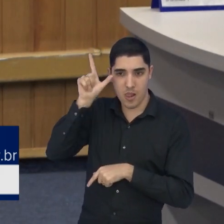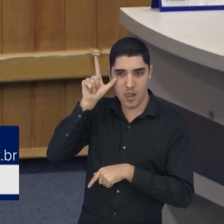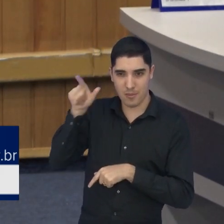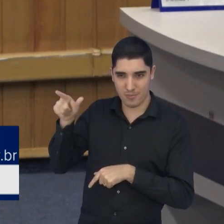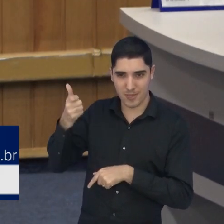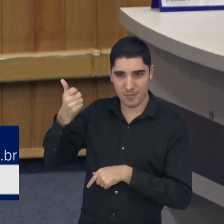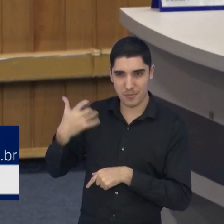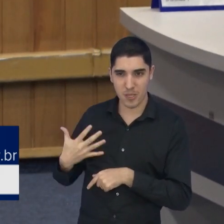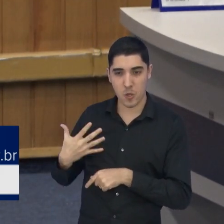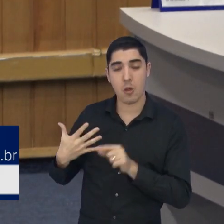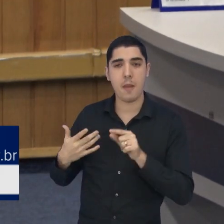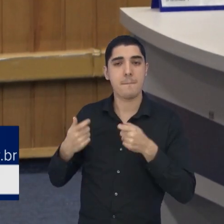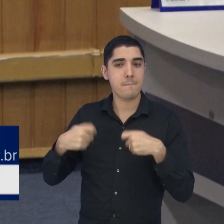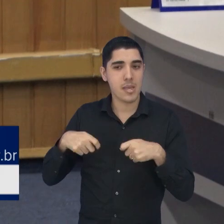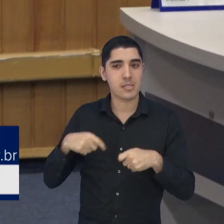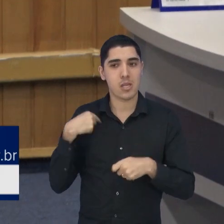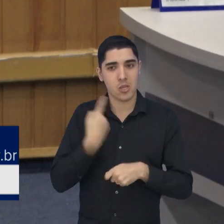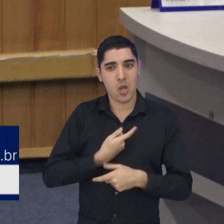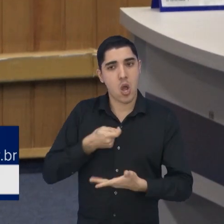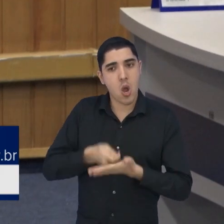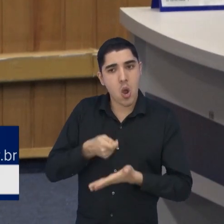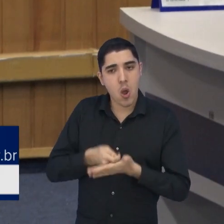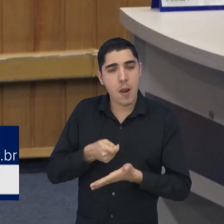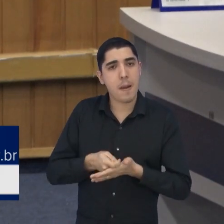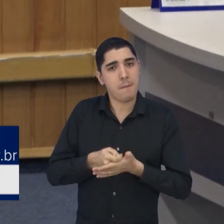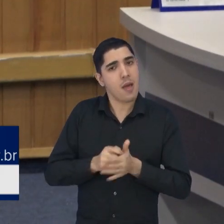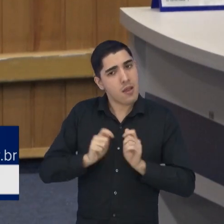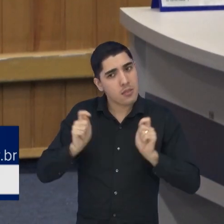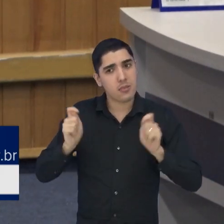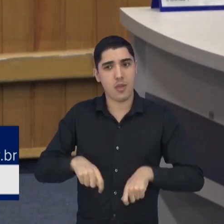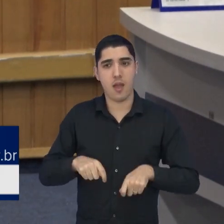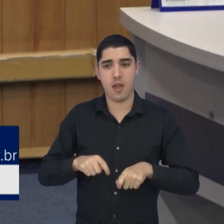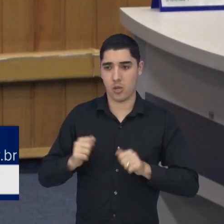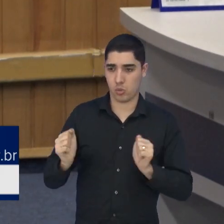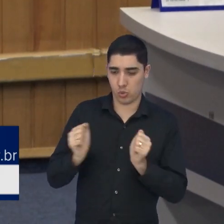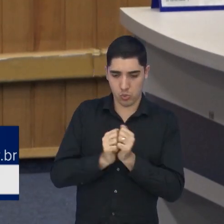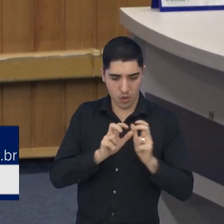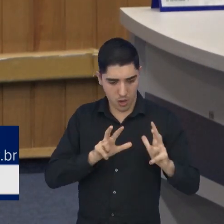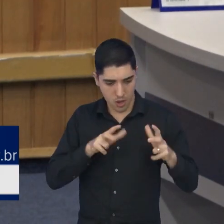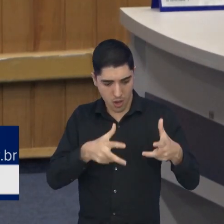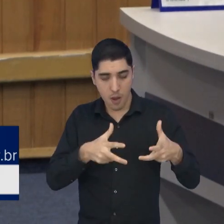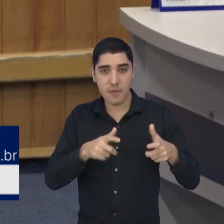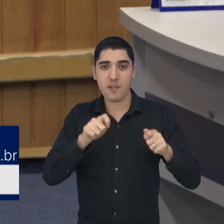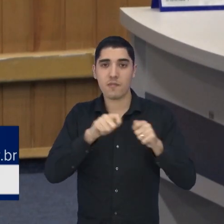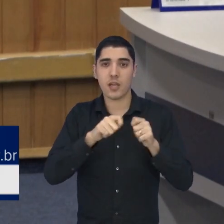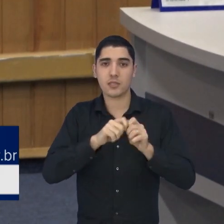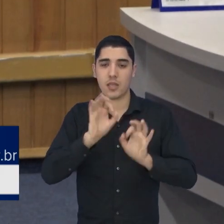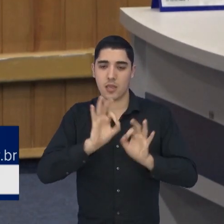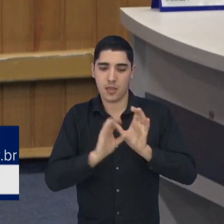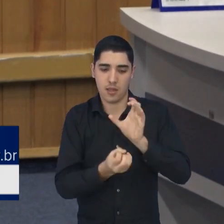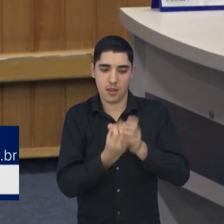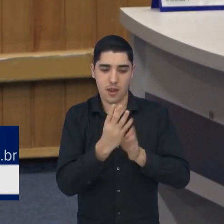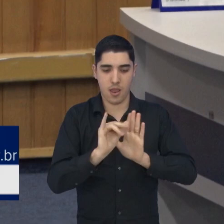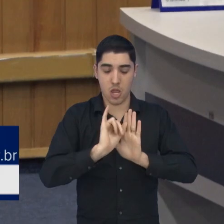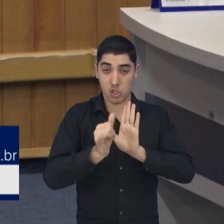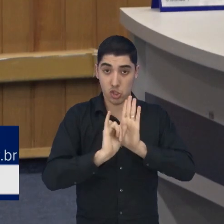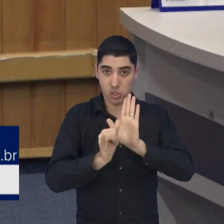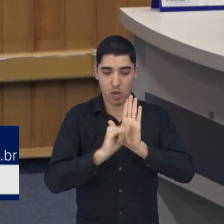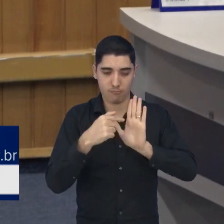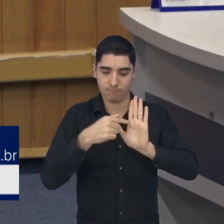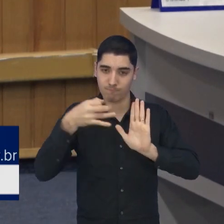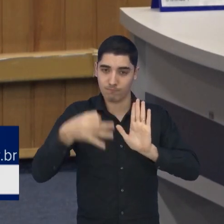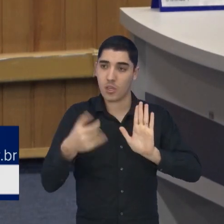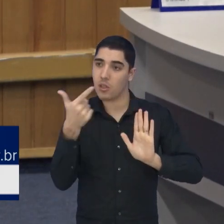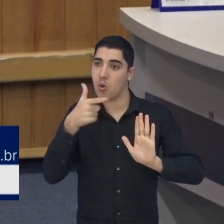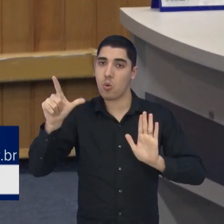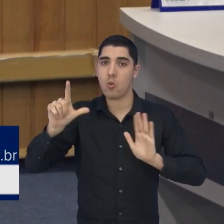e cobrar que a gente possa, com a colaboração da Câmara, fazer um edital que dê certo, que traga um transporte